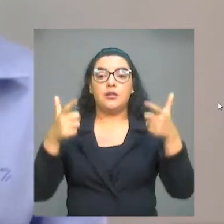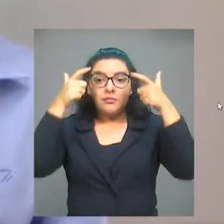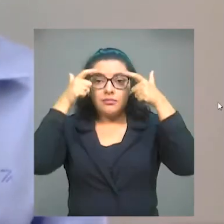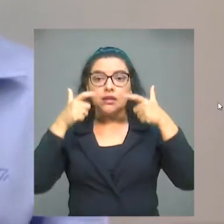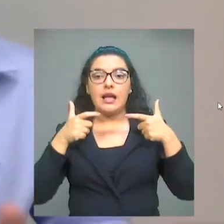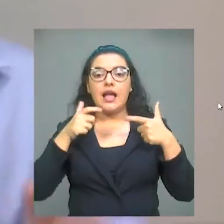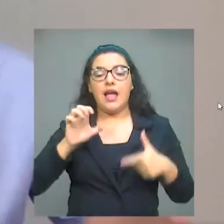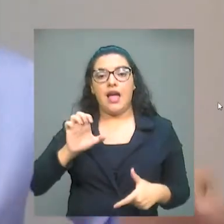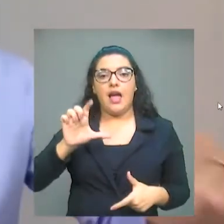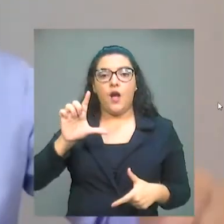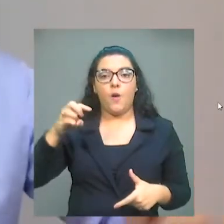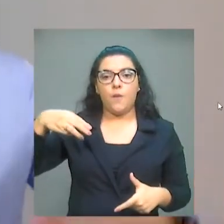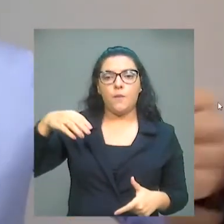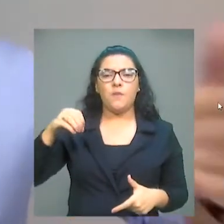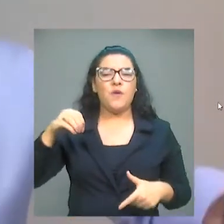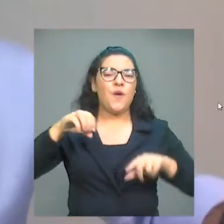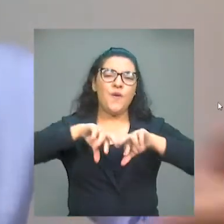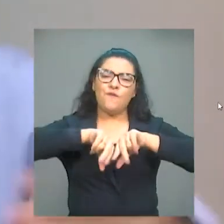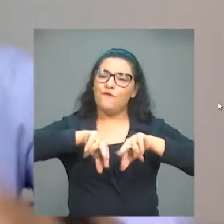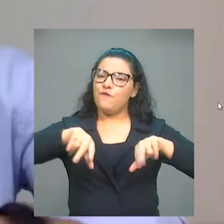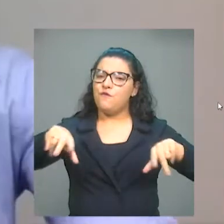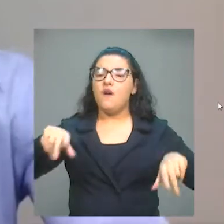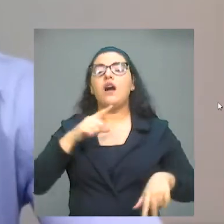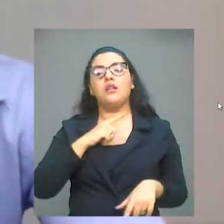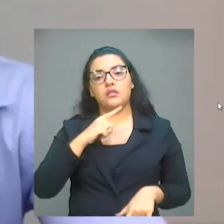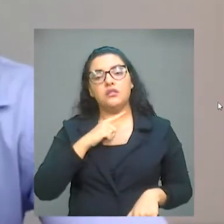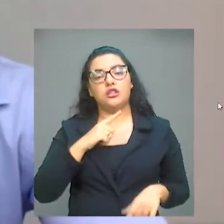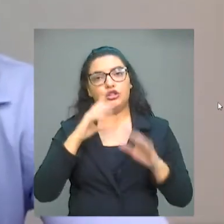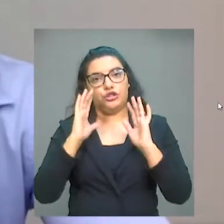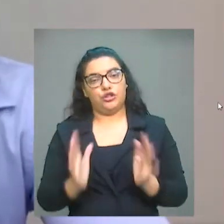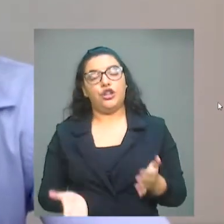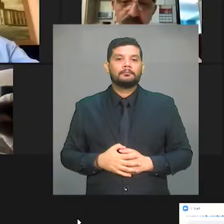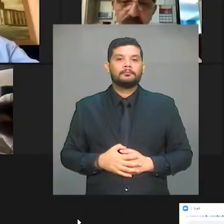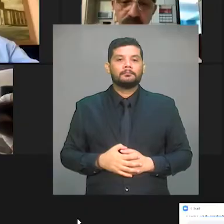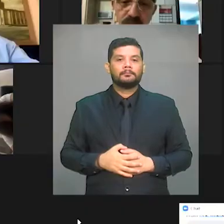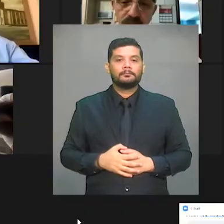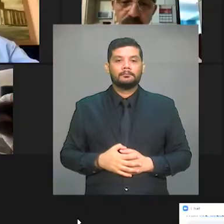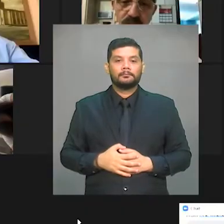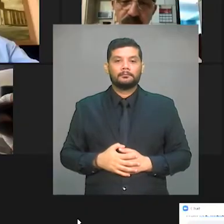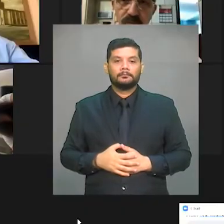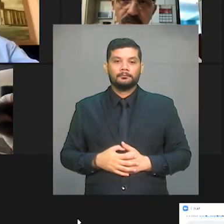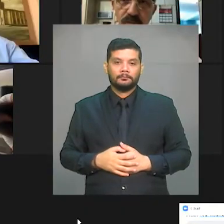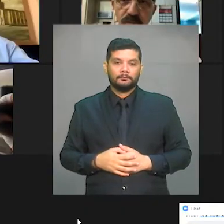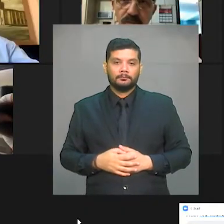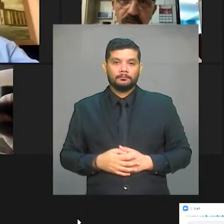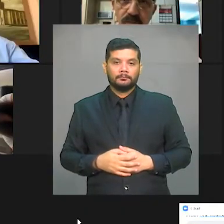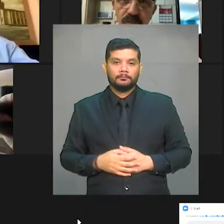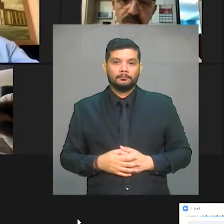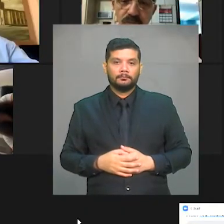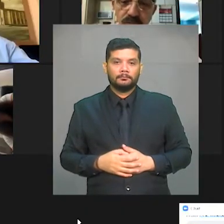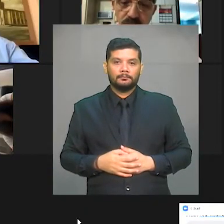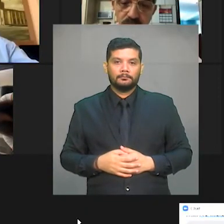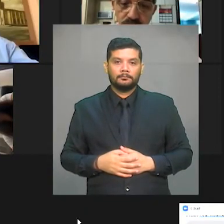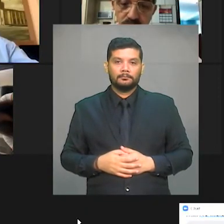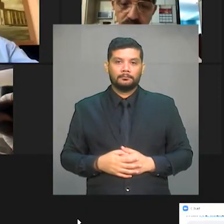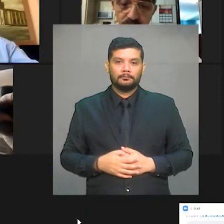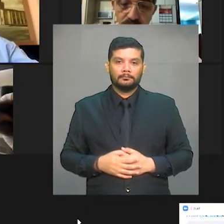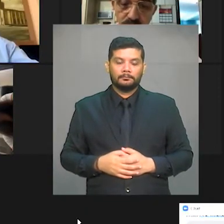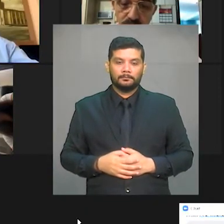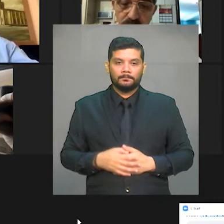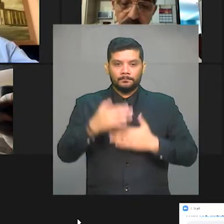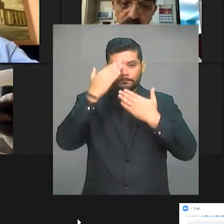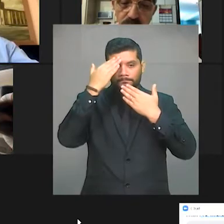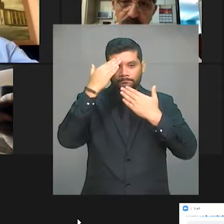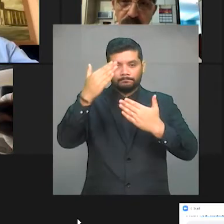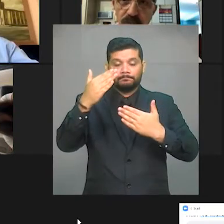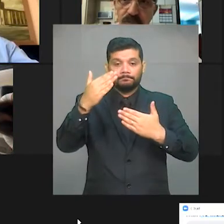sem falar em várias outras que estão já em processo de pesquisa. Outro projeto do governo aprovado foi o que institui